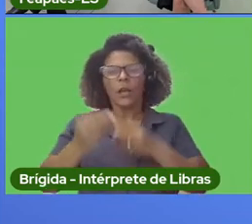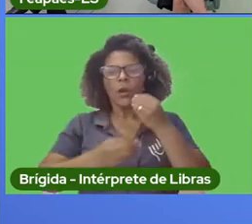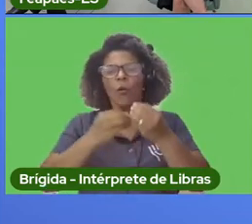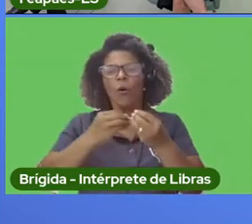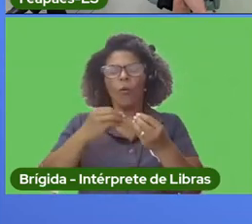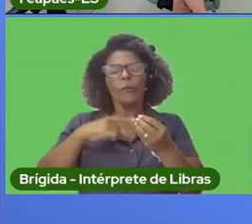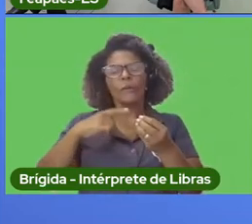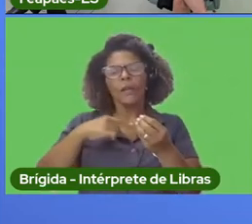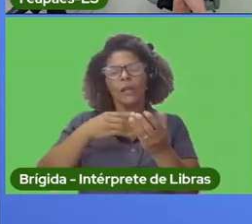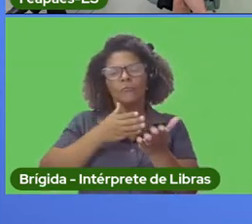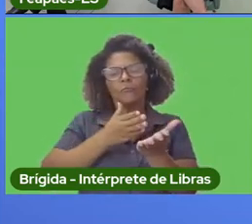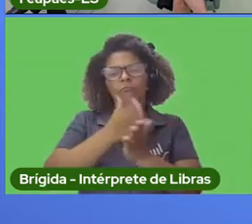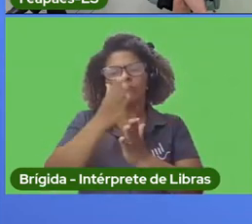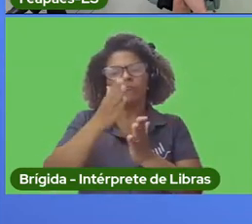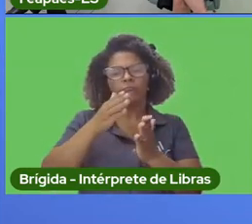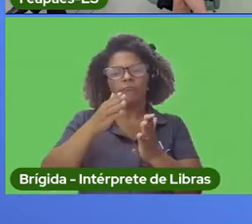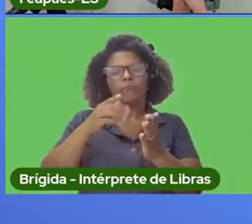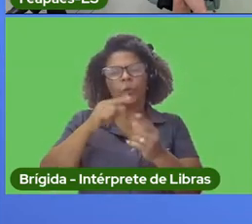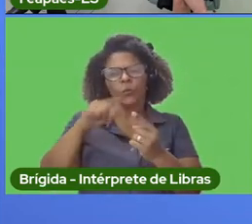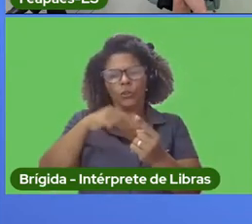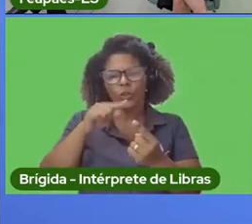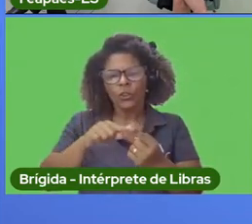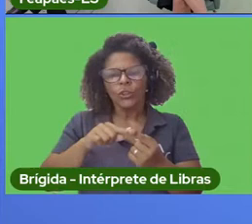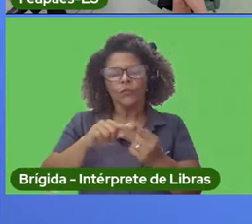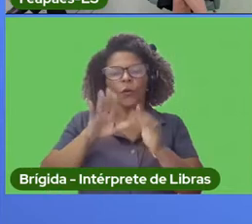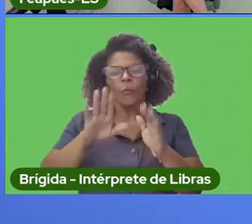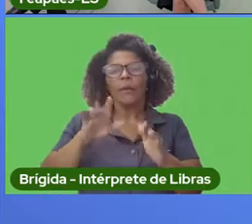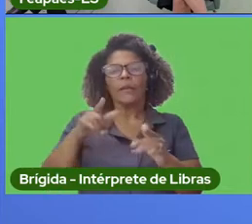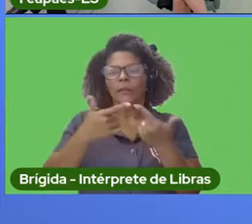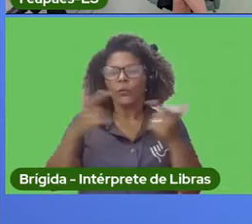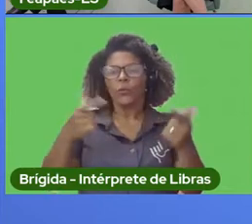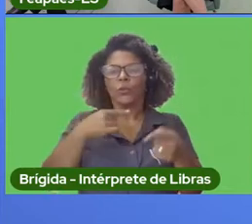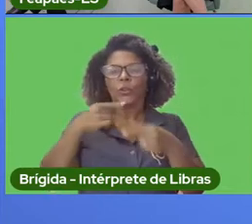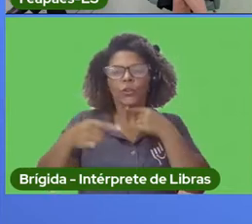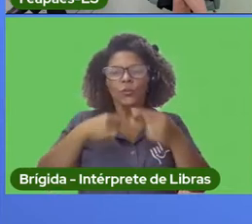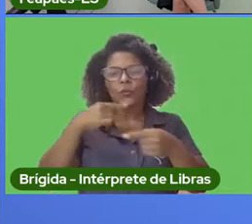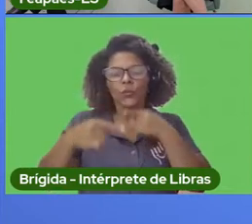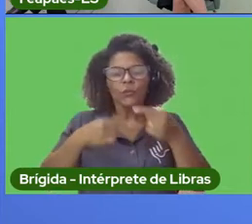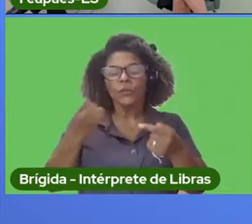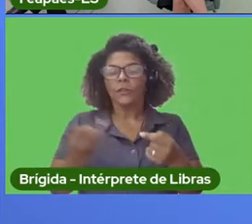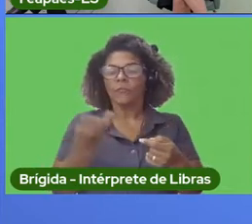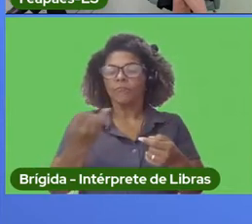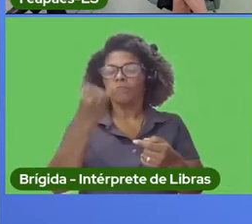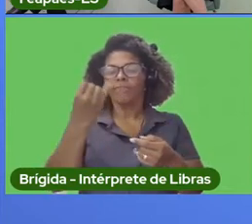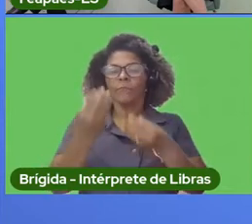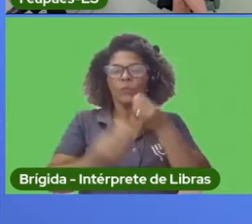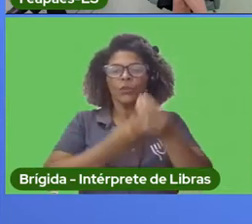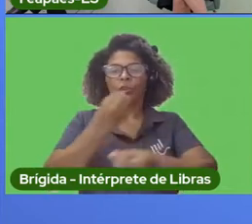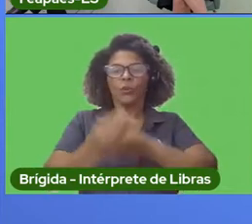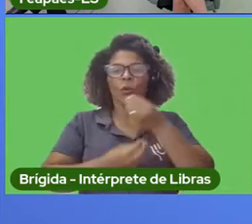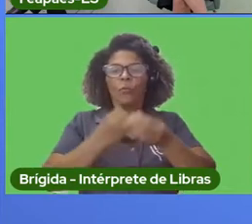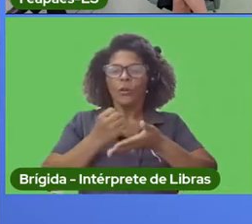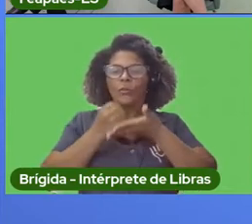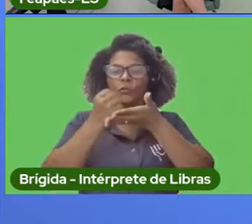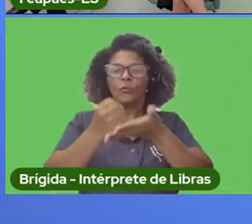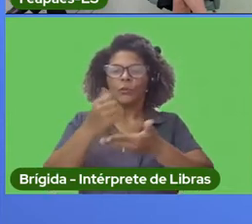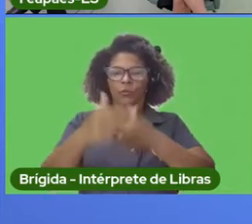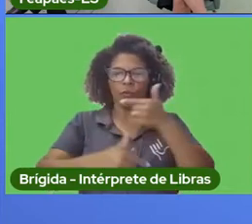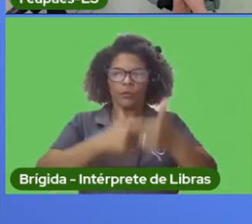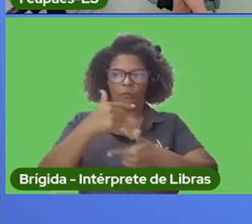objetivos, mas eu não tenho dúvida da importância que ela pode assumir, sim, no trabalho,